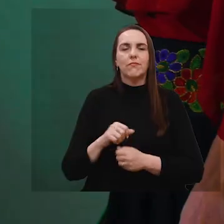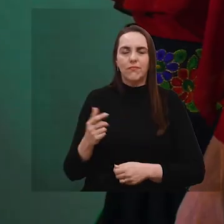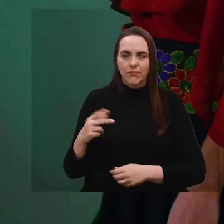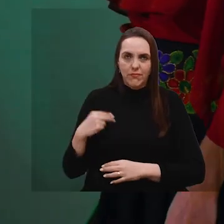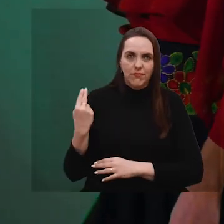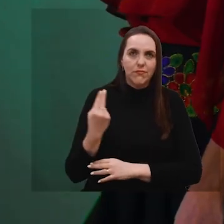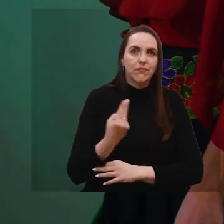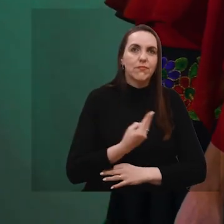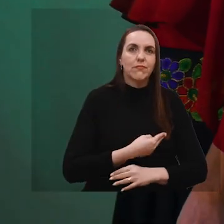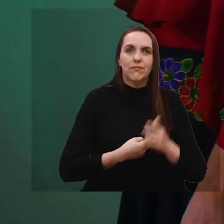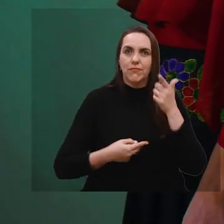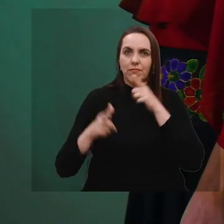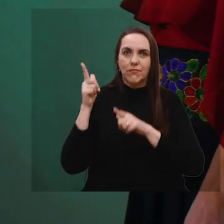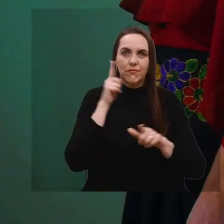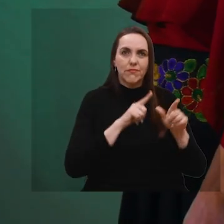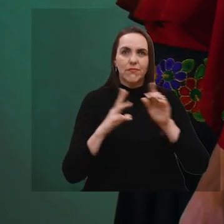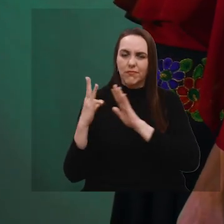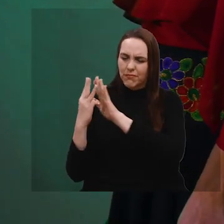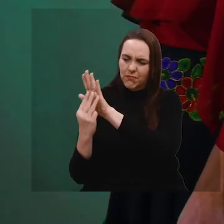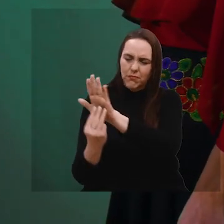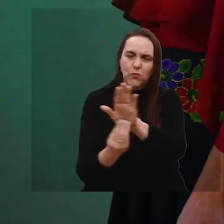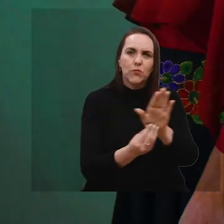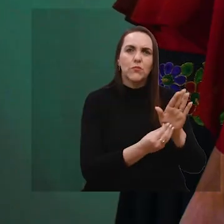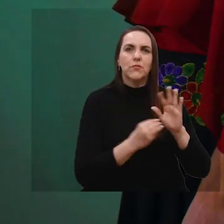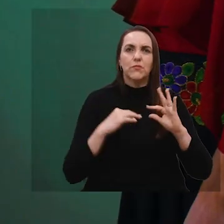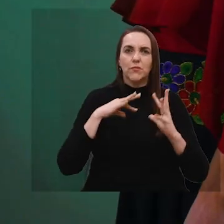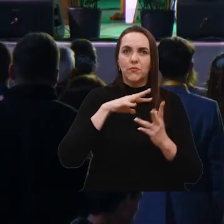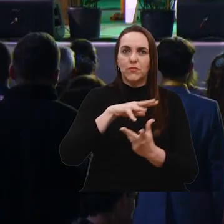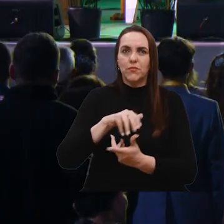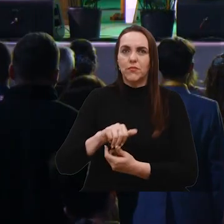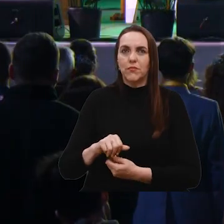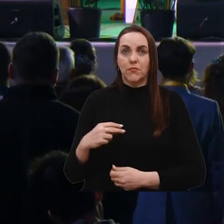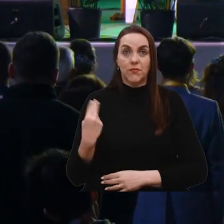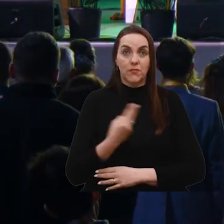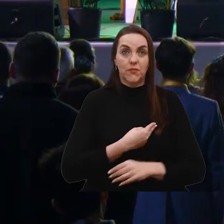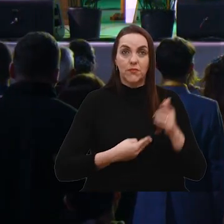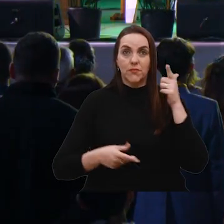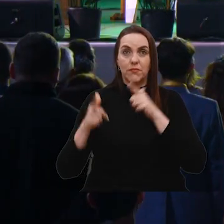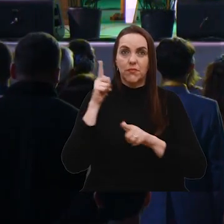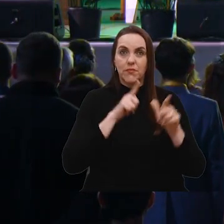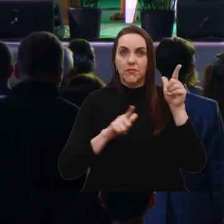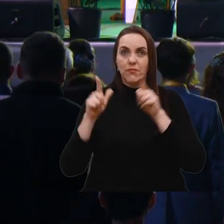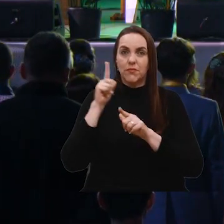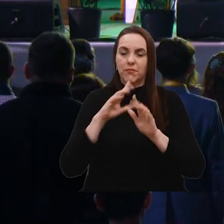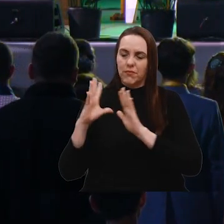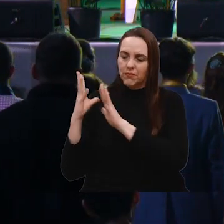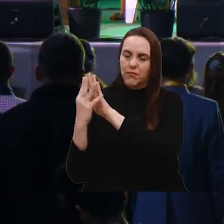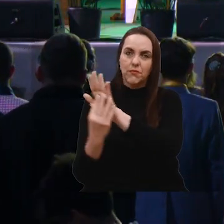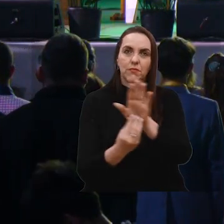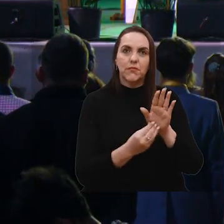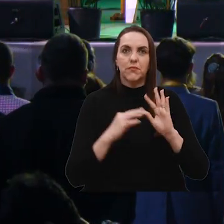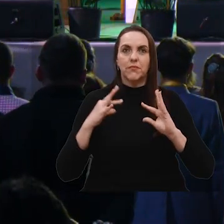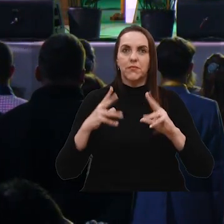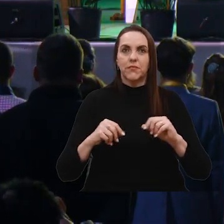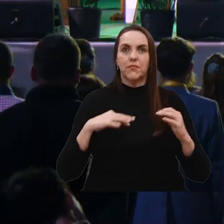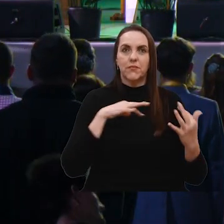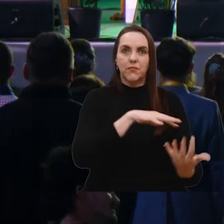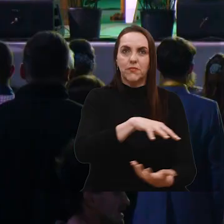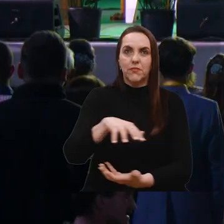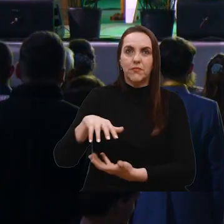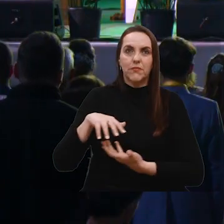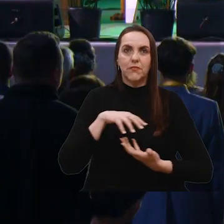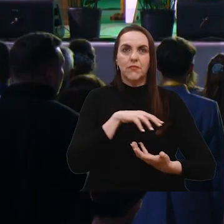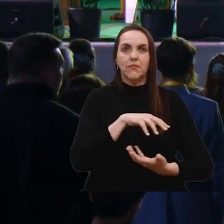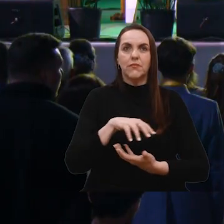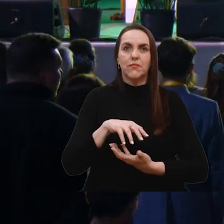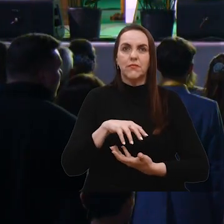de modelo a toda a terra, de modelo a toda a terra. Sirvam